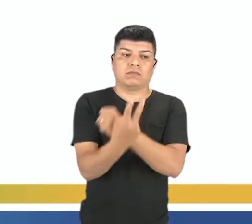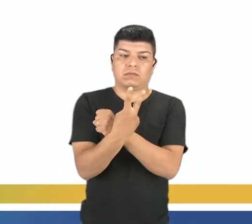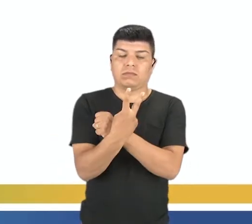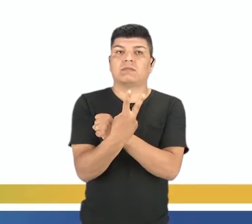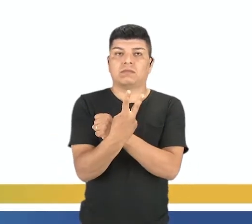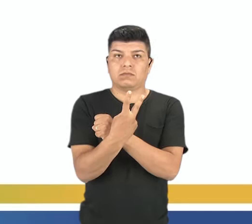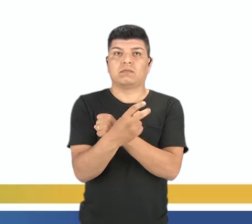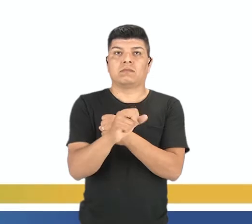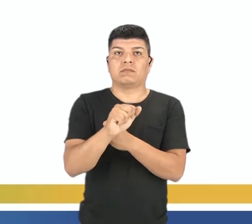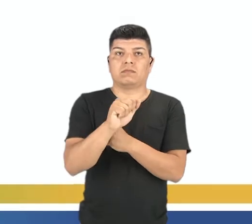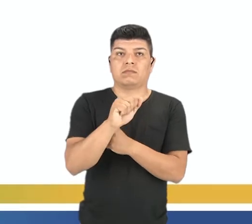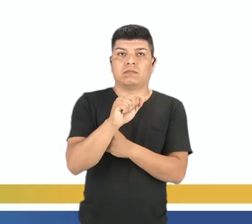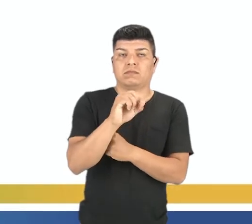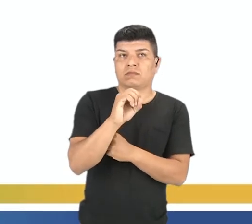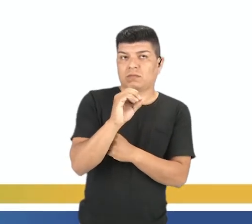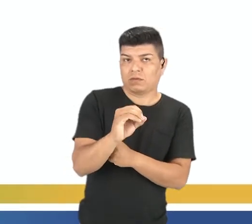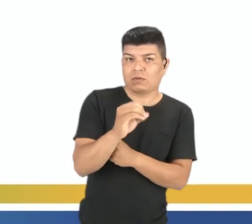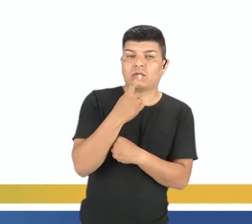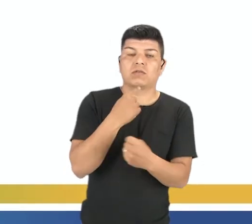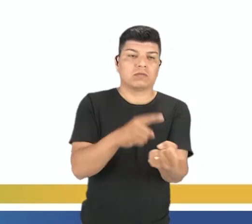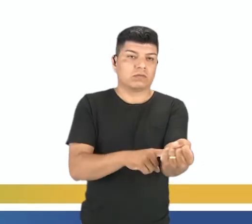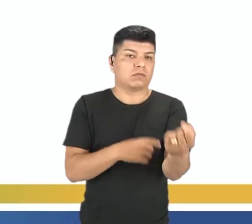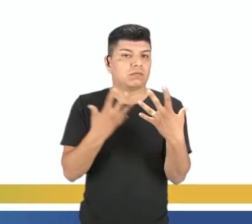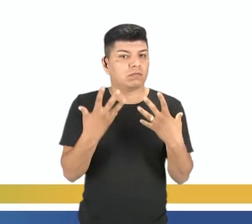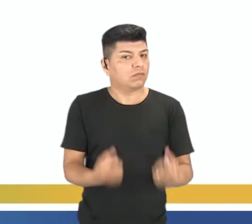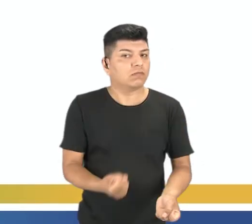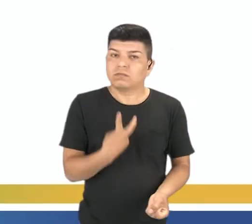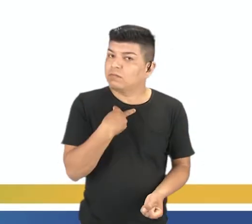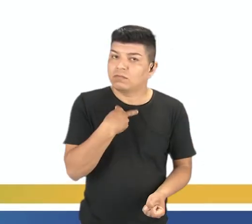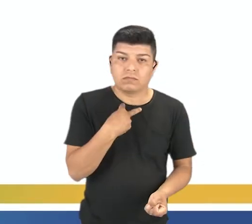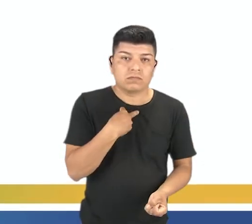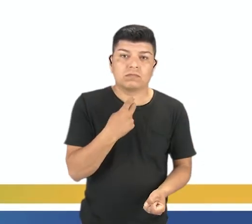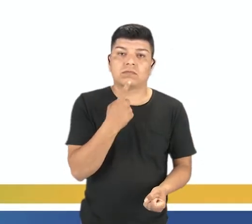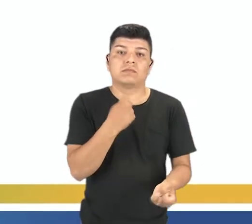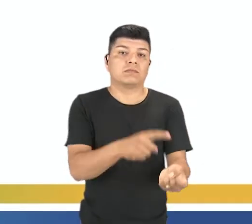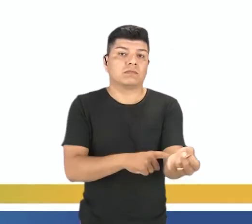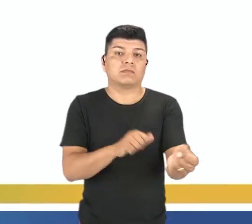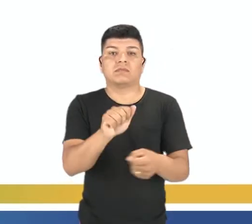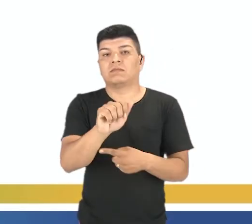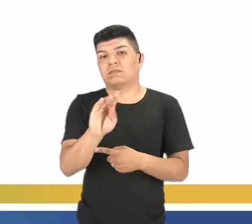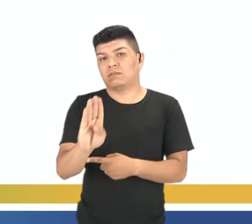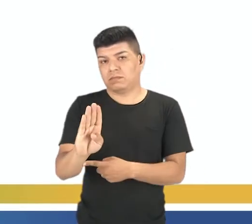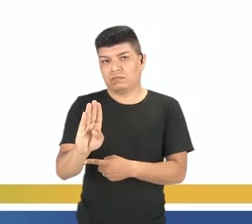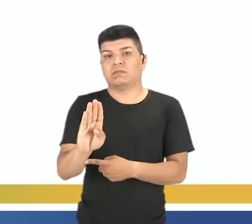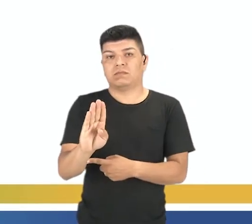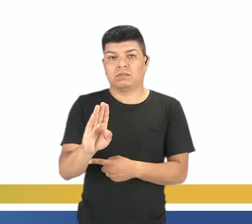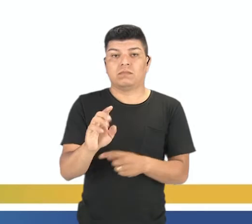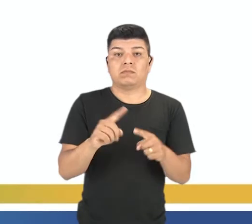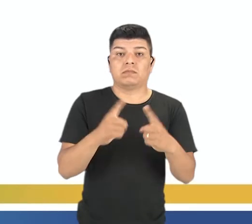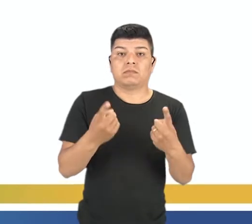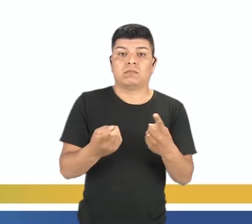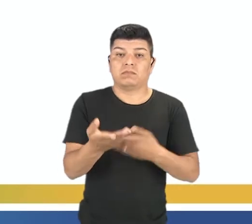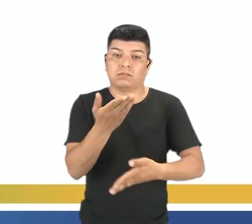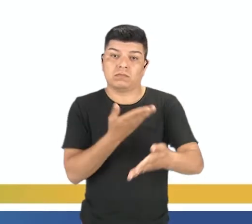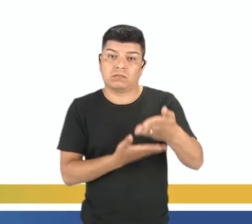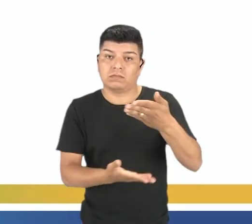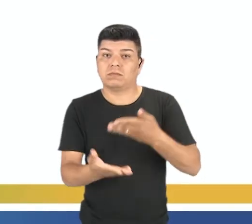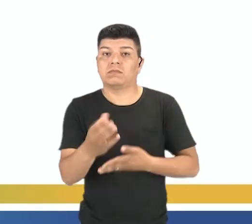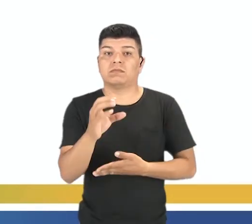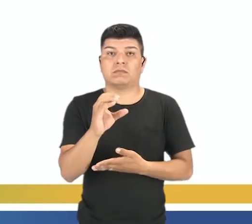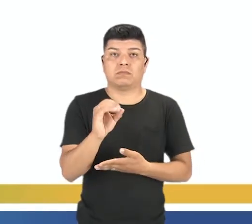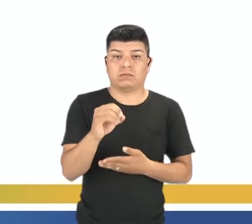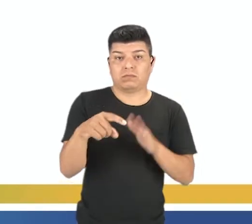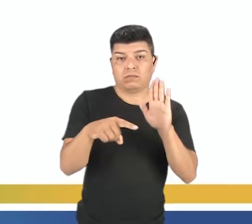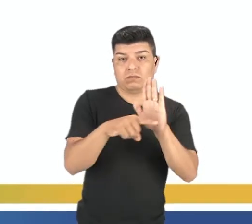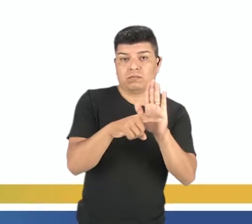seja, o sangue O, ele não vai poder receber sangue AB. Embora ele possa doar, o O negativo,